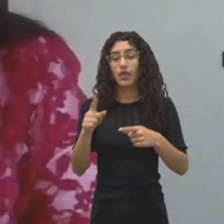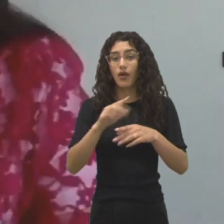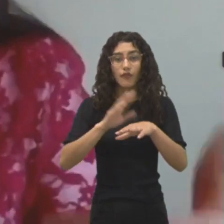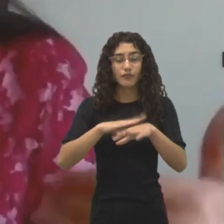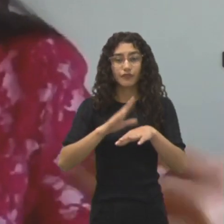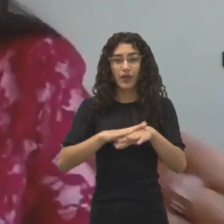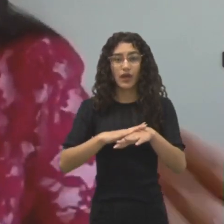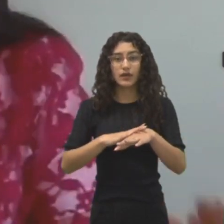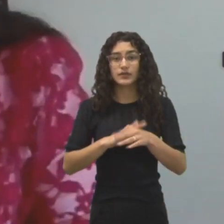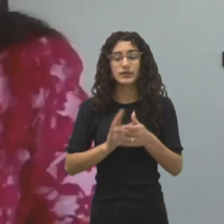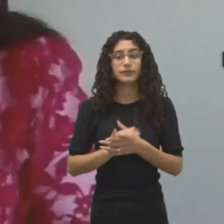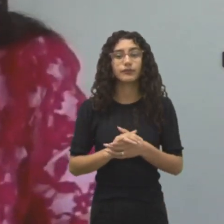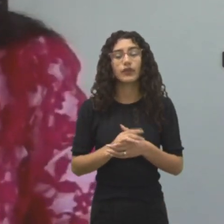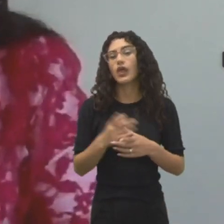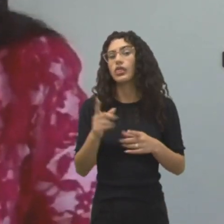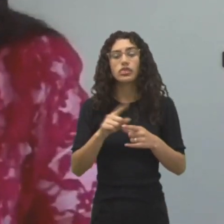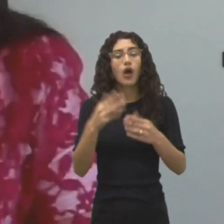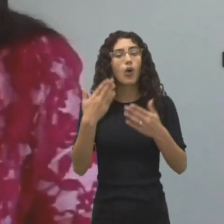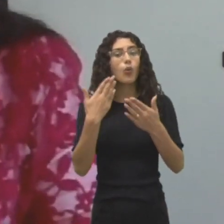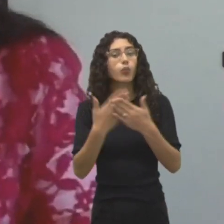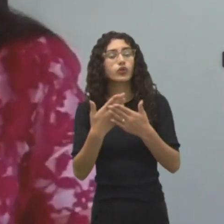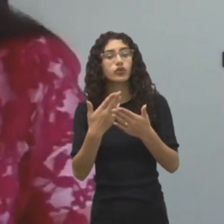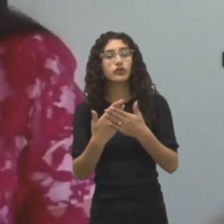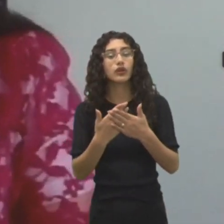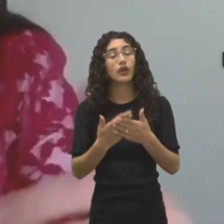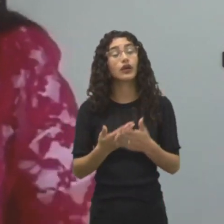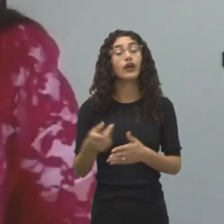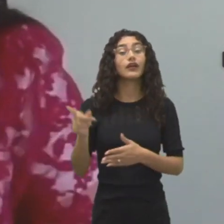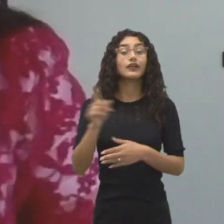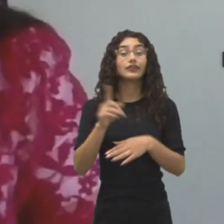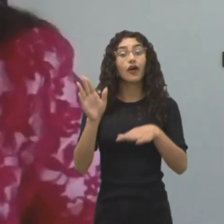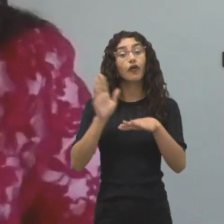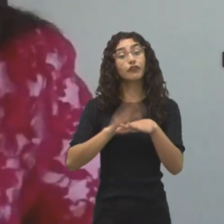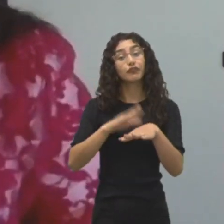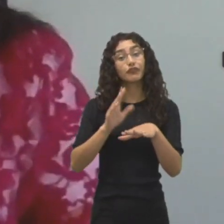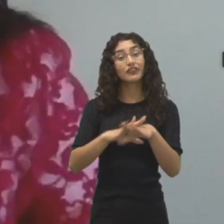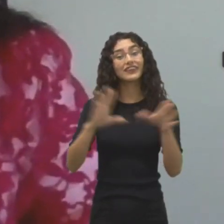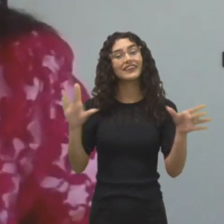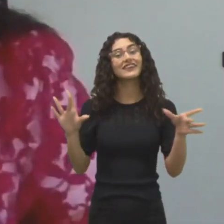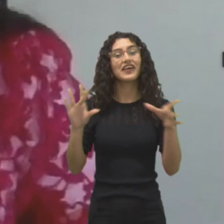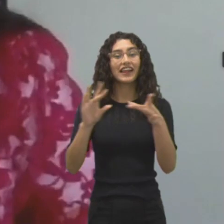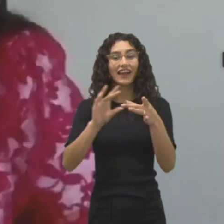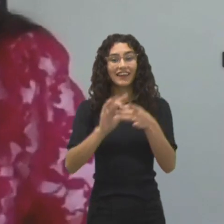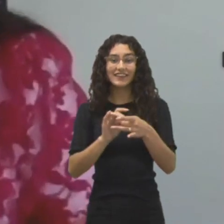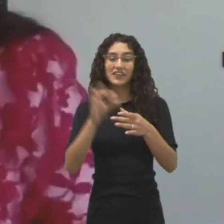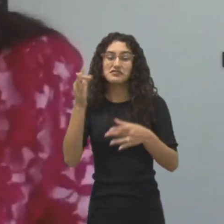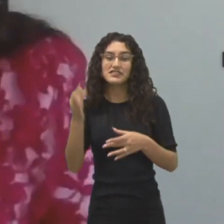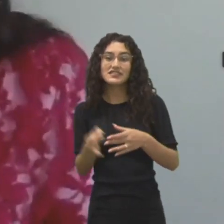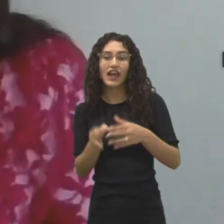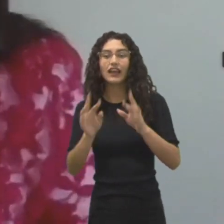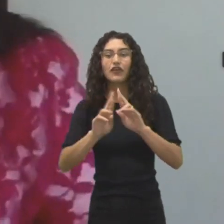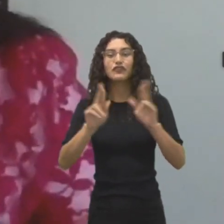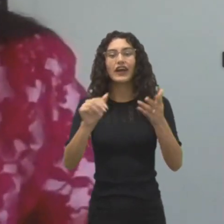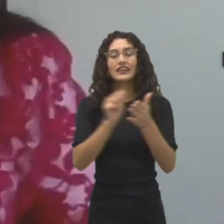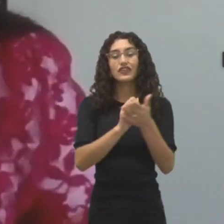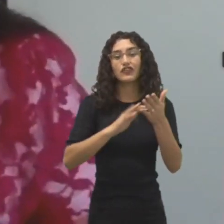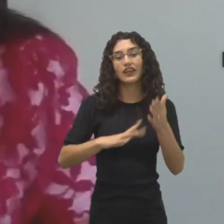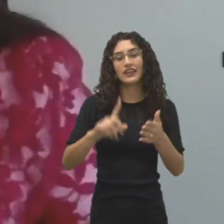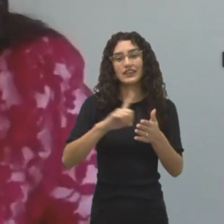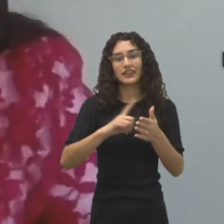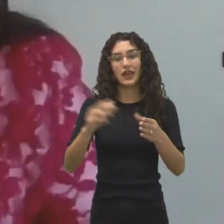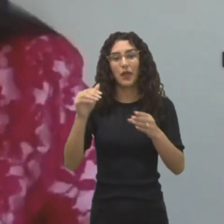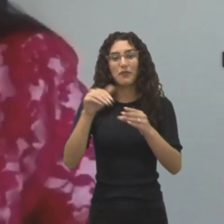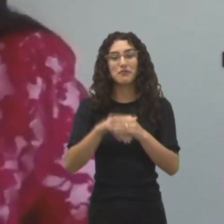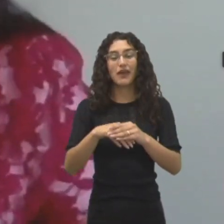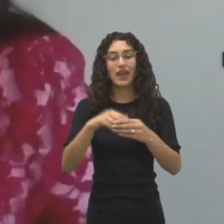reflexão, eu não estudei sobre ele, eu não fiz uma ligação do uso do vídeo com outras atividades que estão no material